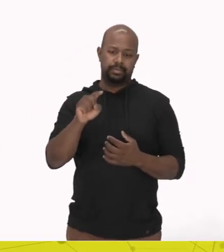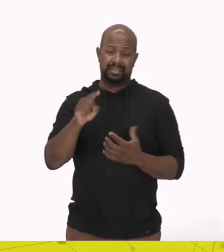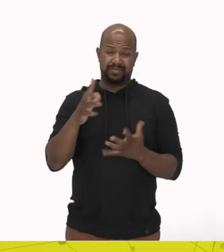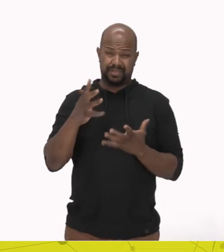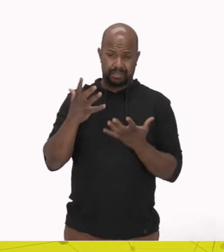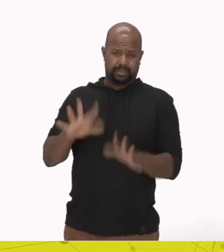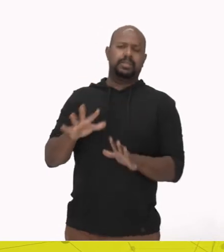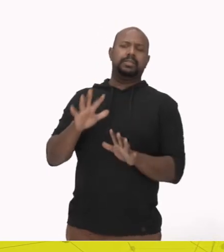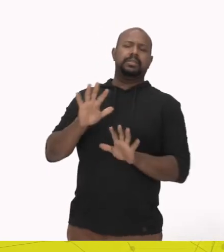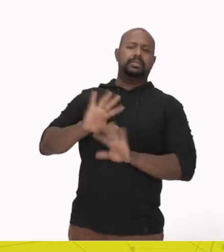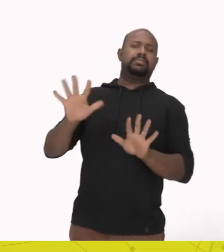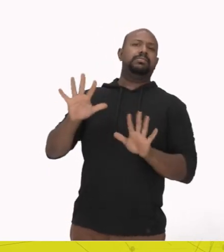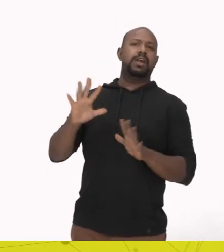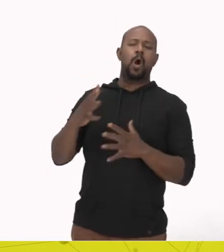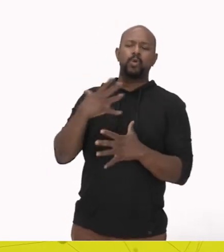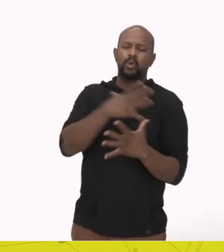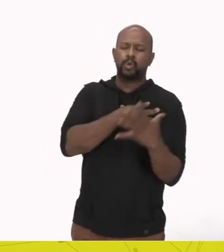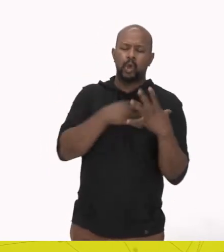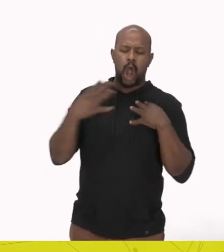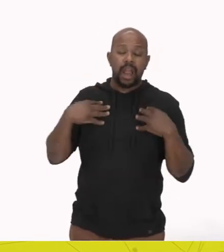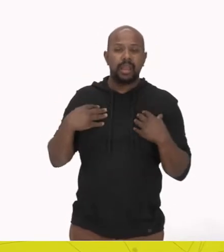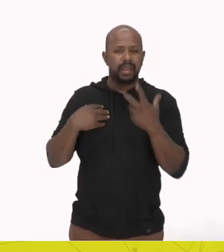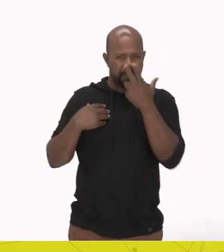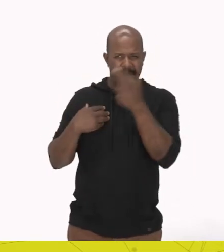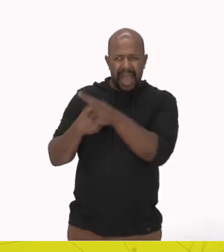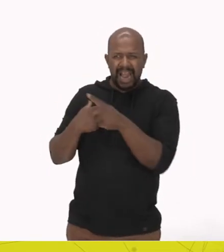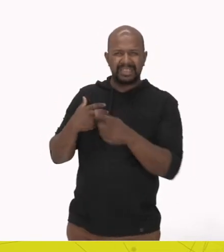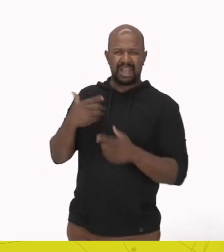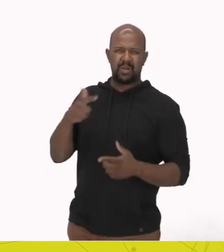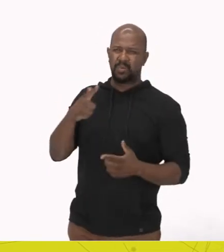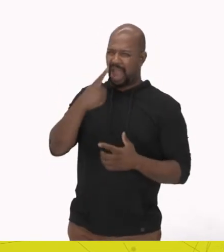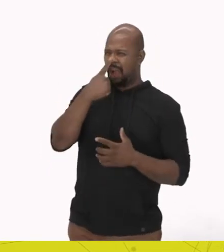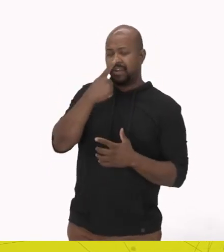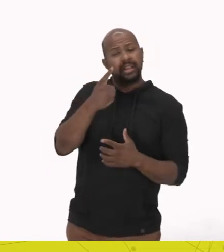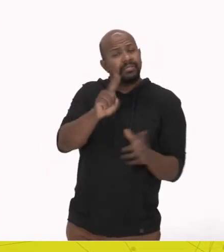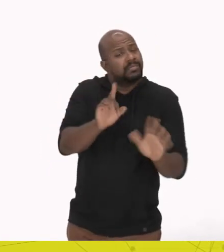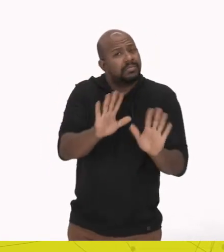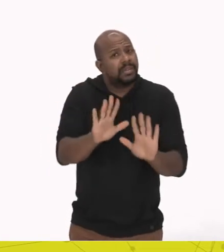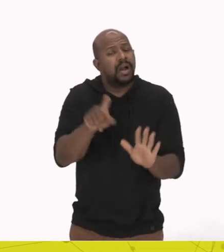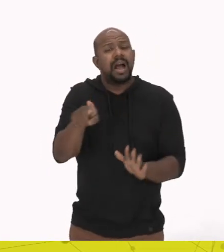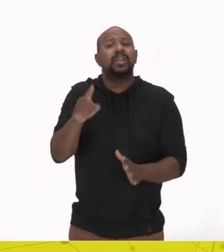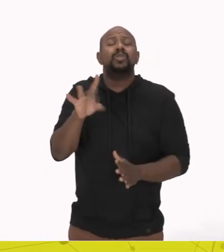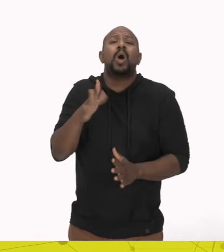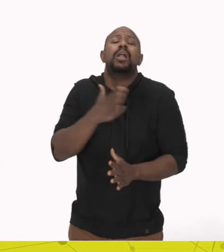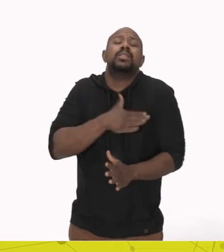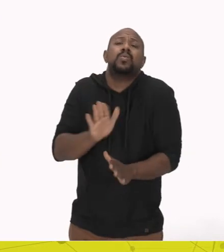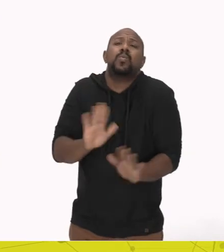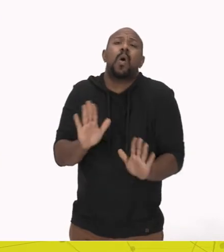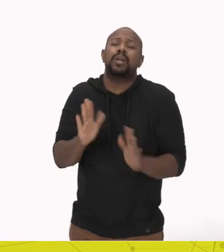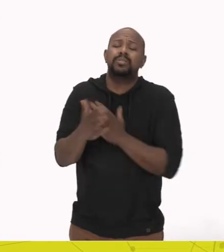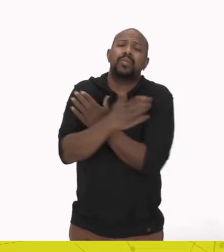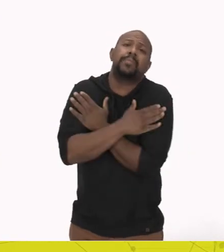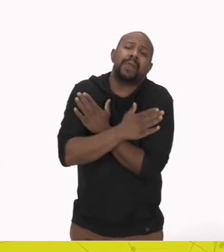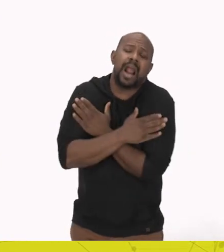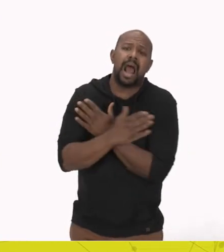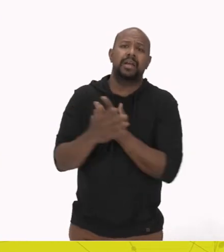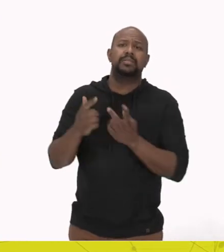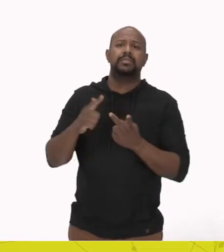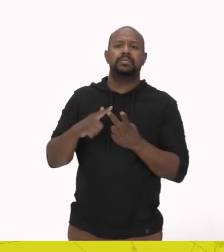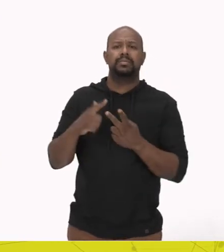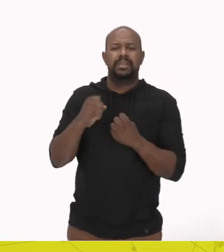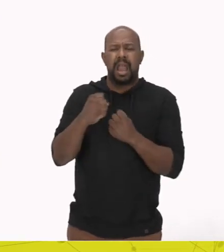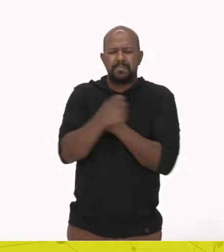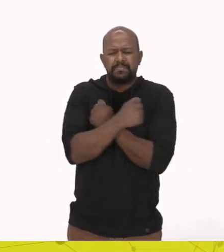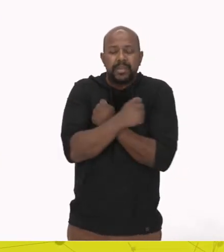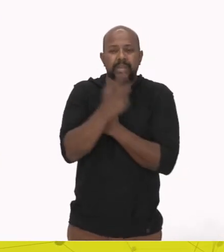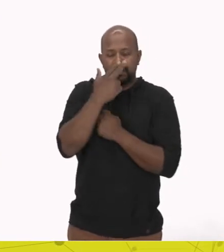isso, a aversão ao toque, por exemplo, não significa que aquela pessoa não tenha afeto. Ela apenas não gosta do